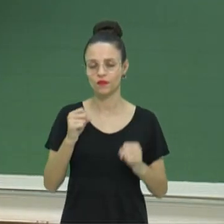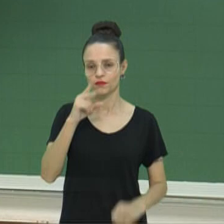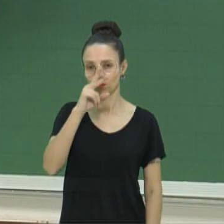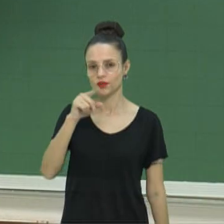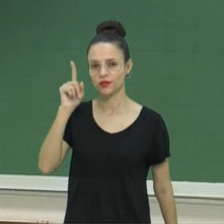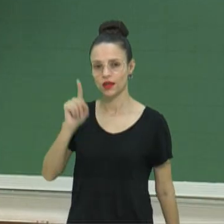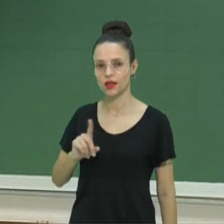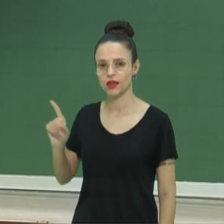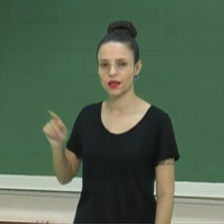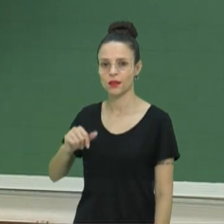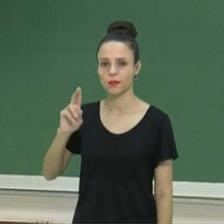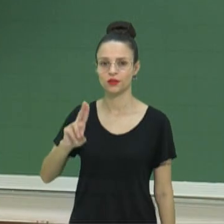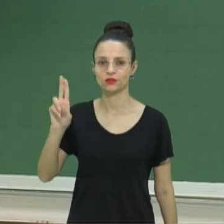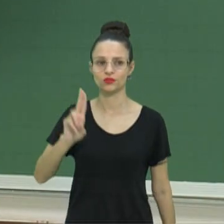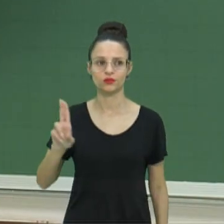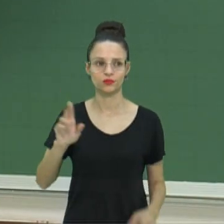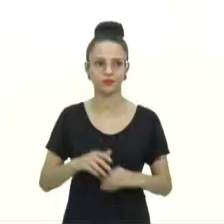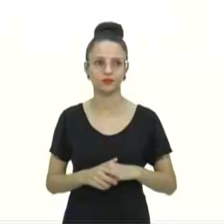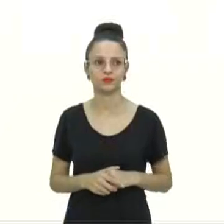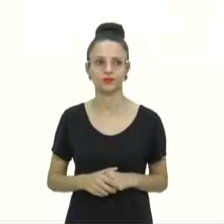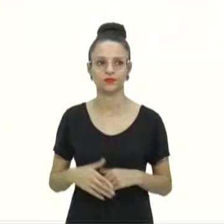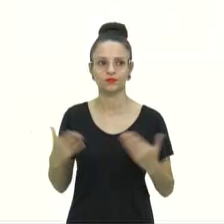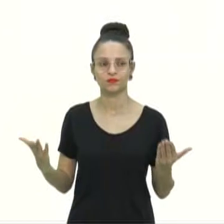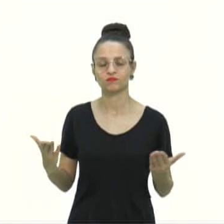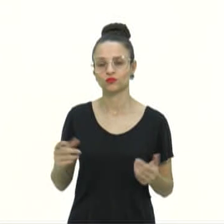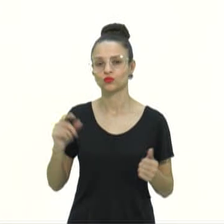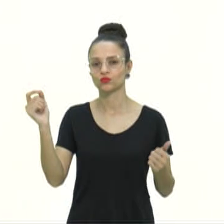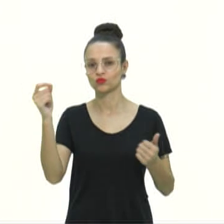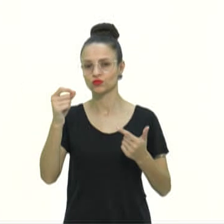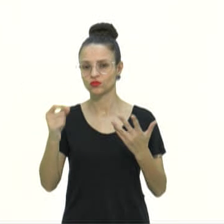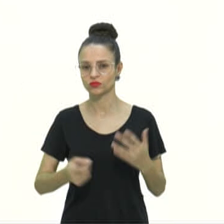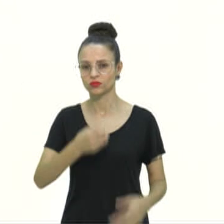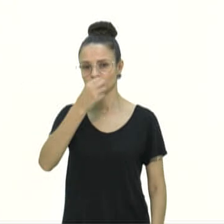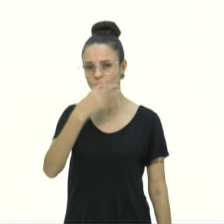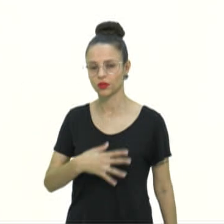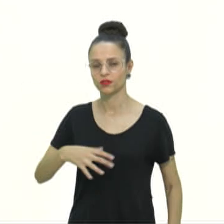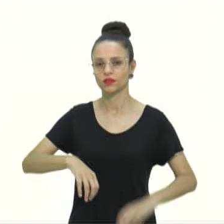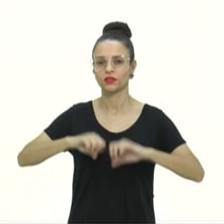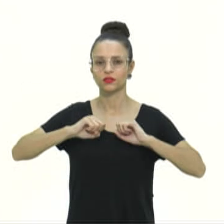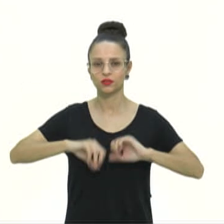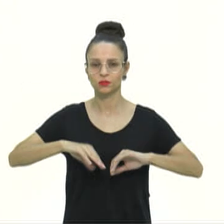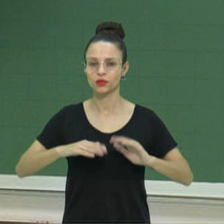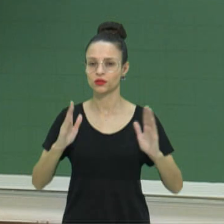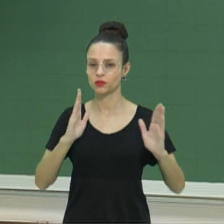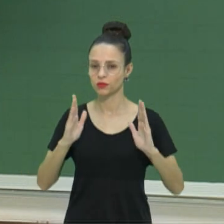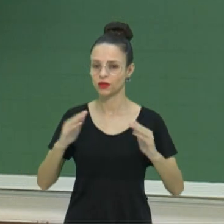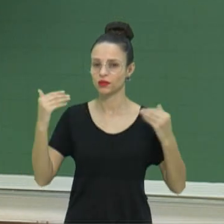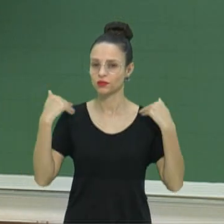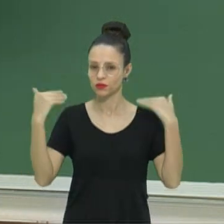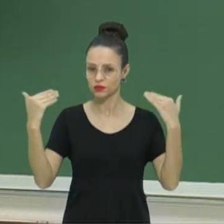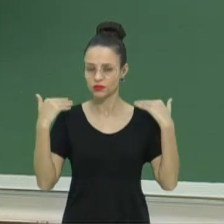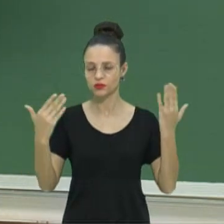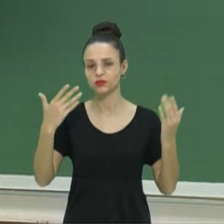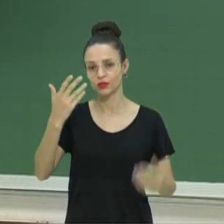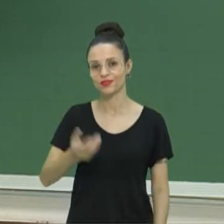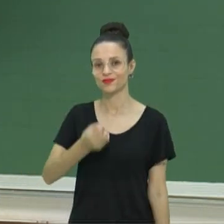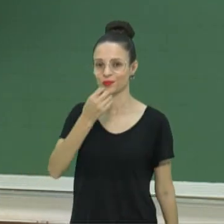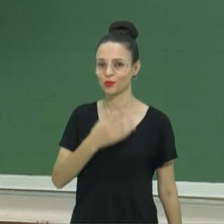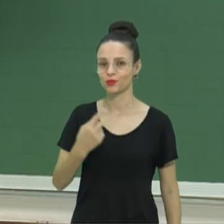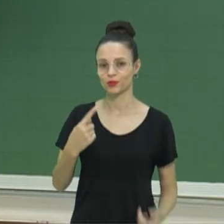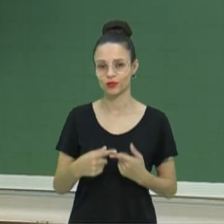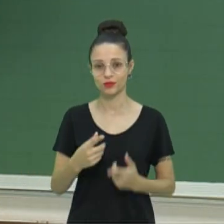o mais utilizado. Então, aqui temos os benefícios da respiração durante o exercício, né? Então, além da questão de estarmos vivos,